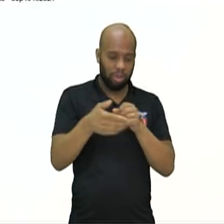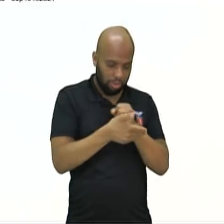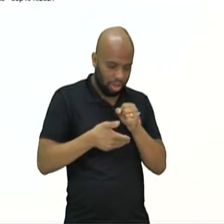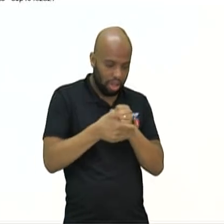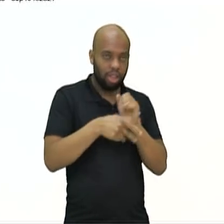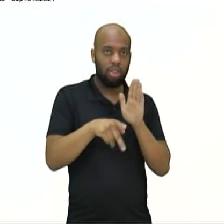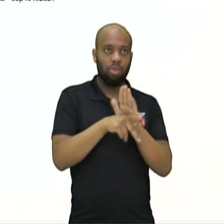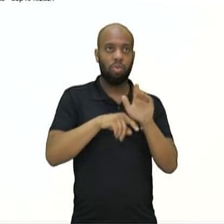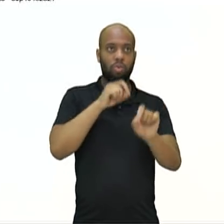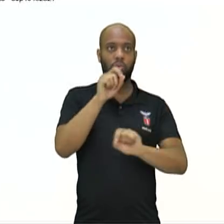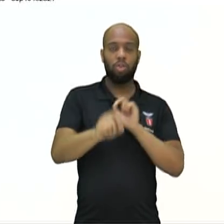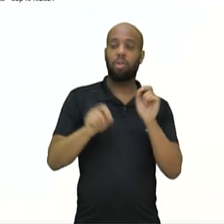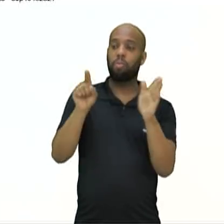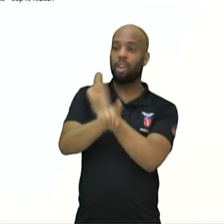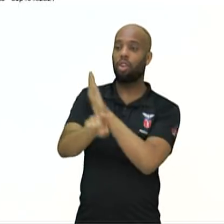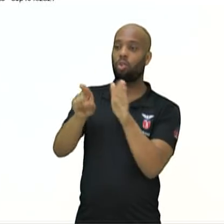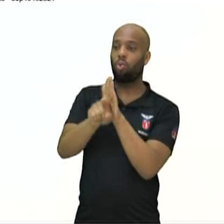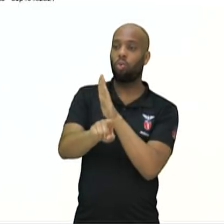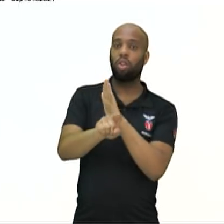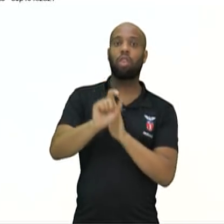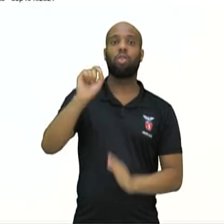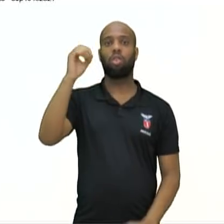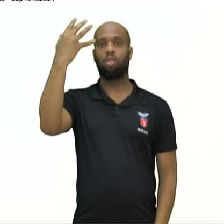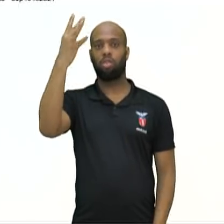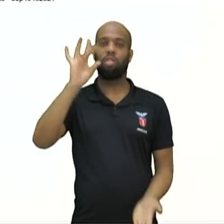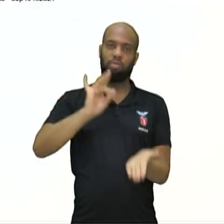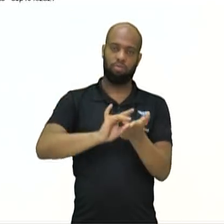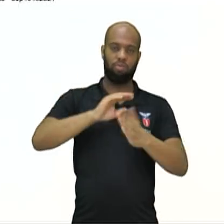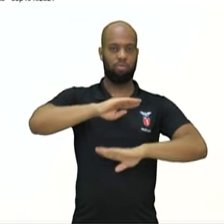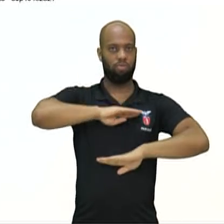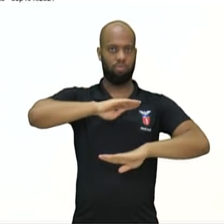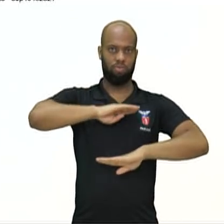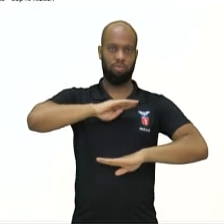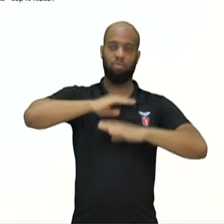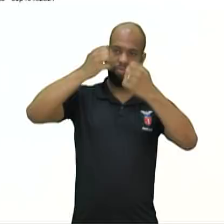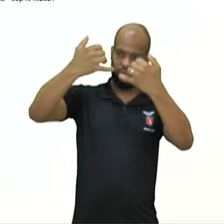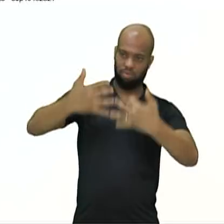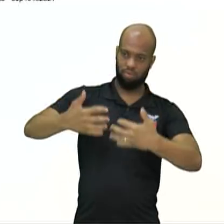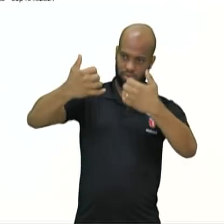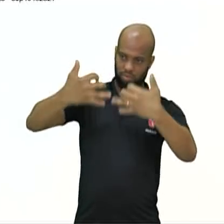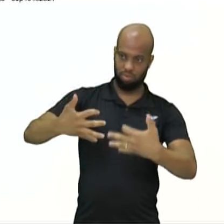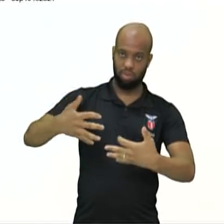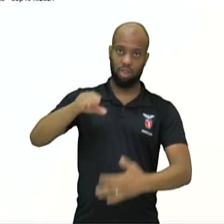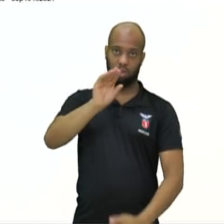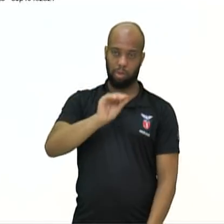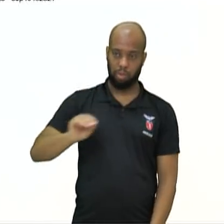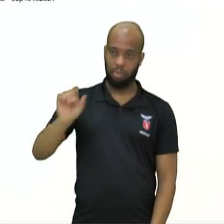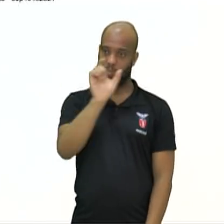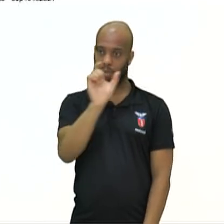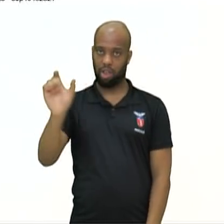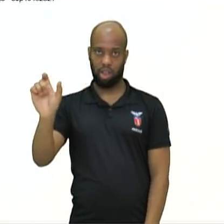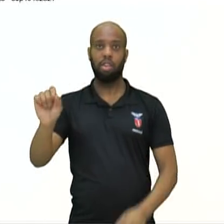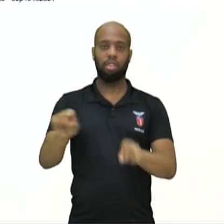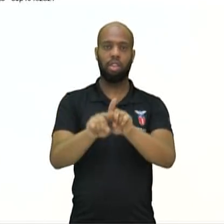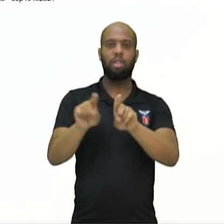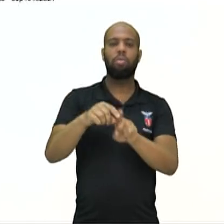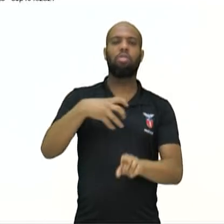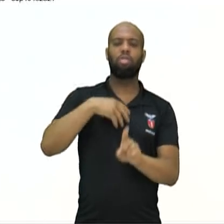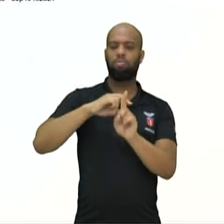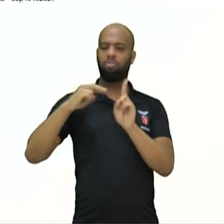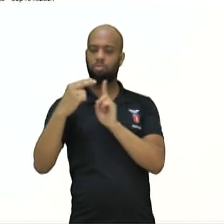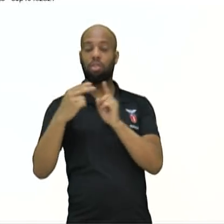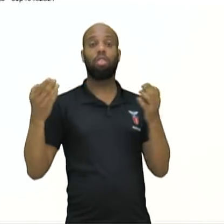no testemunho direto dos fatos e situações explicadas em palavras e numa